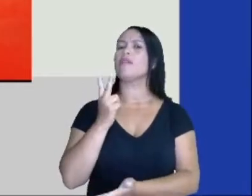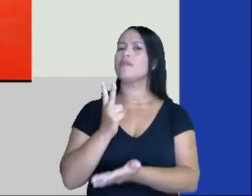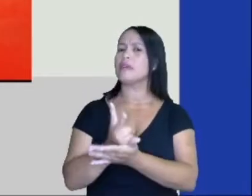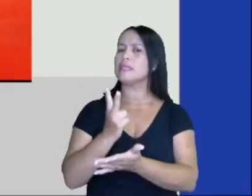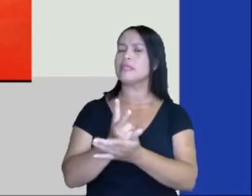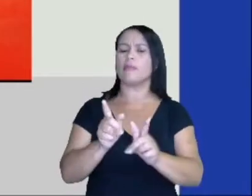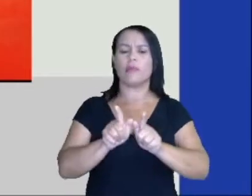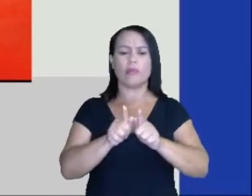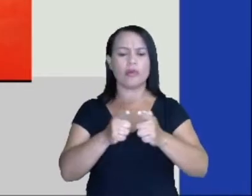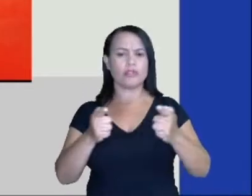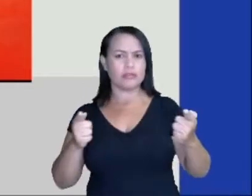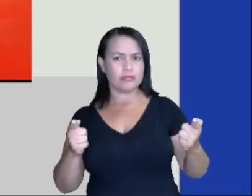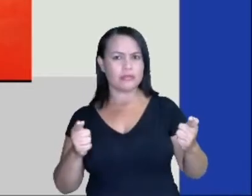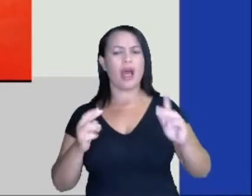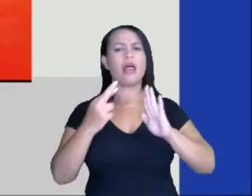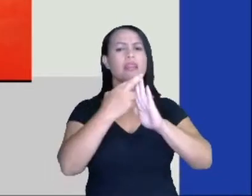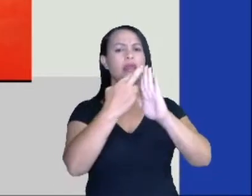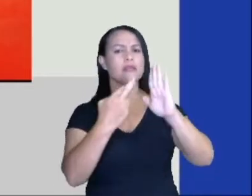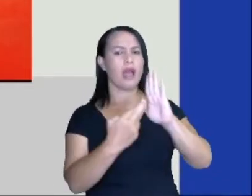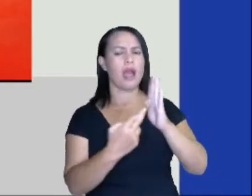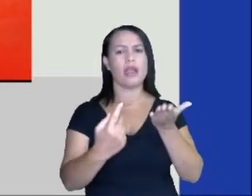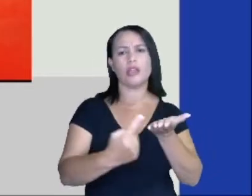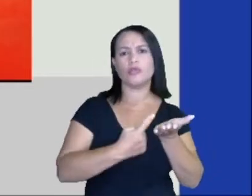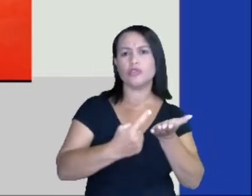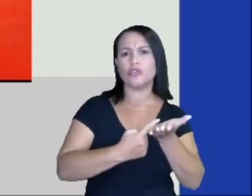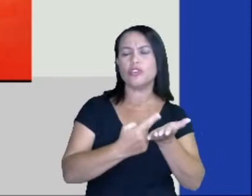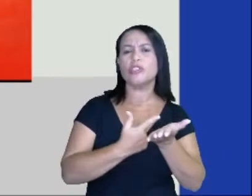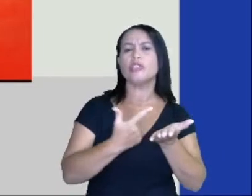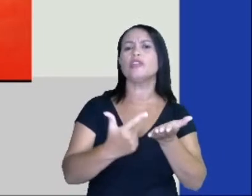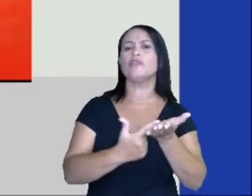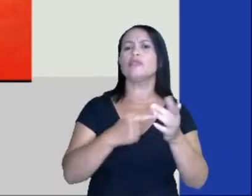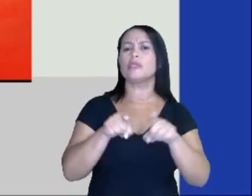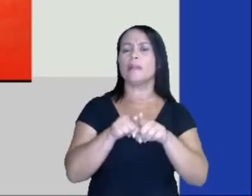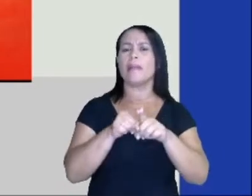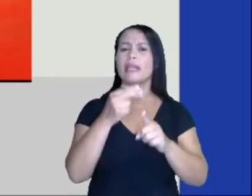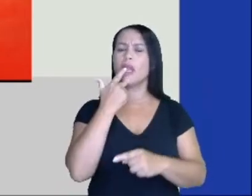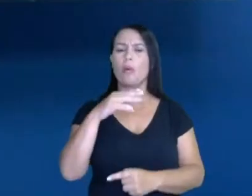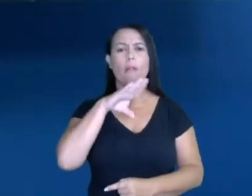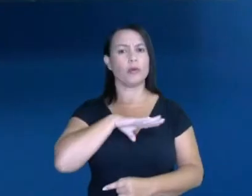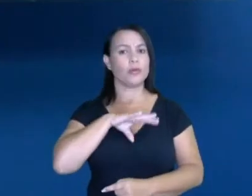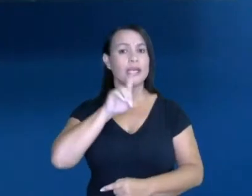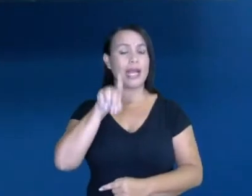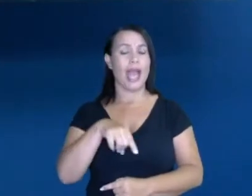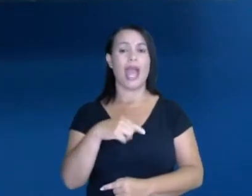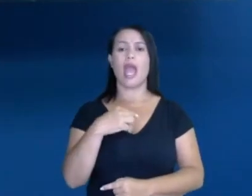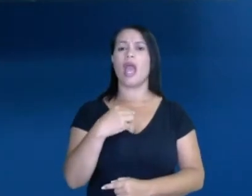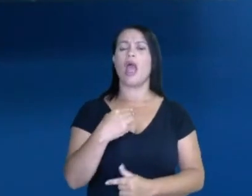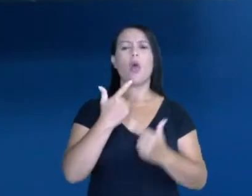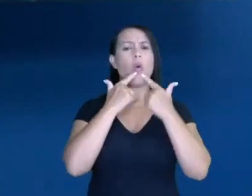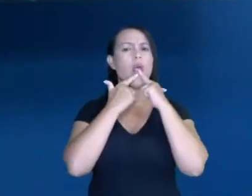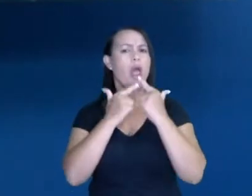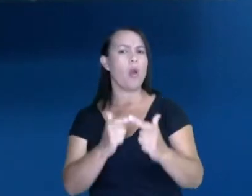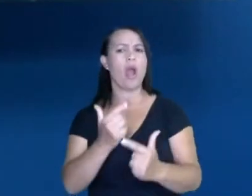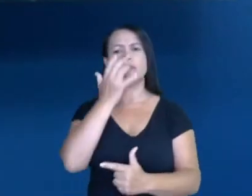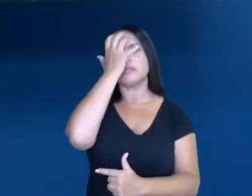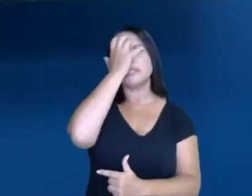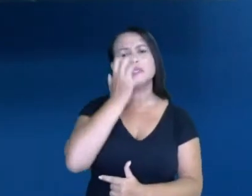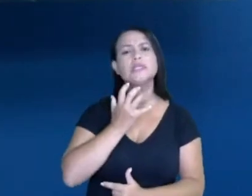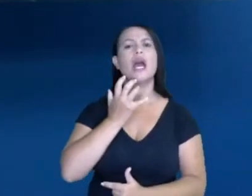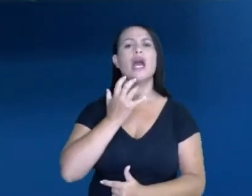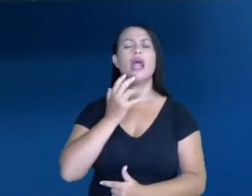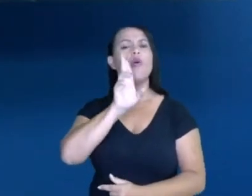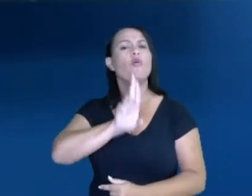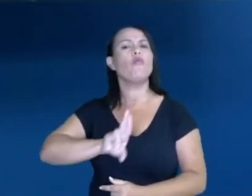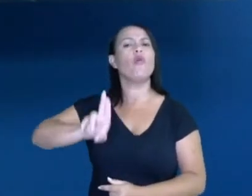nas gramáticas normativas e nos livros didáticos de língua portuguesa. É aquela linguagem mais séria, que eu